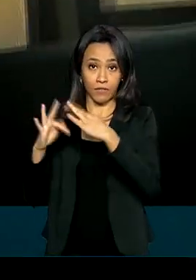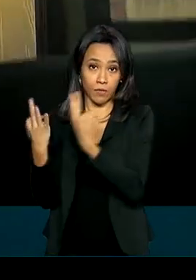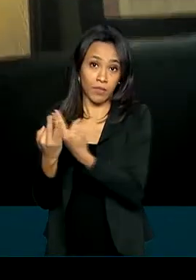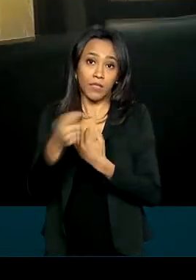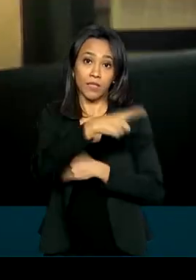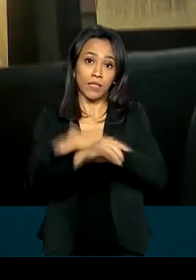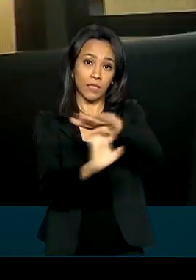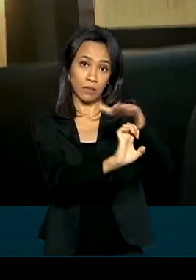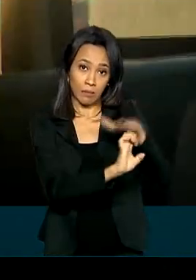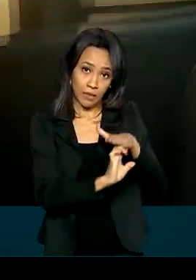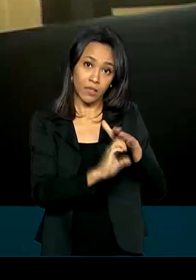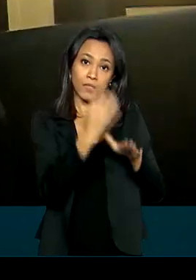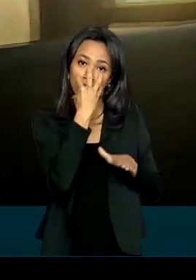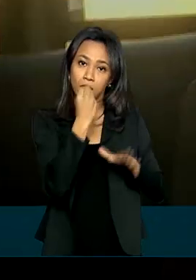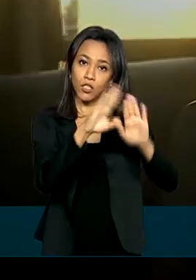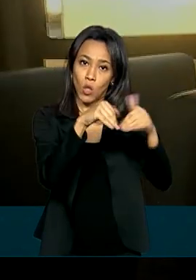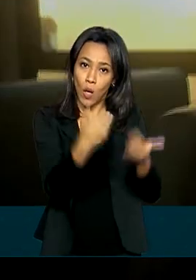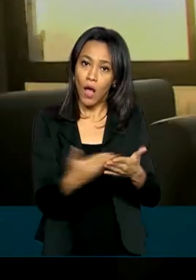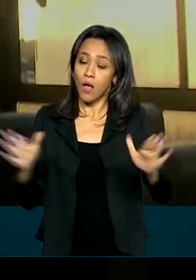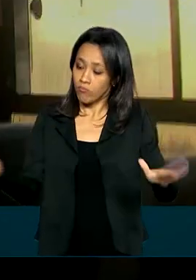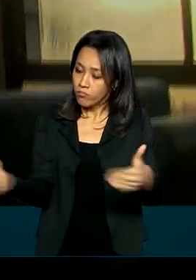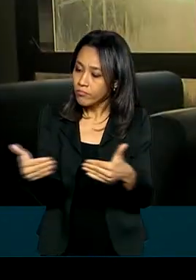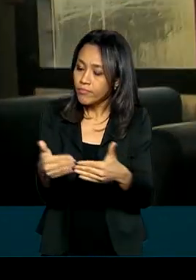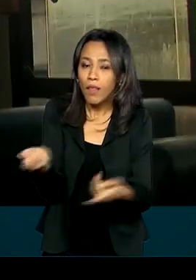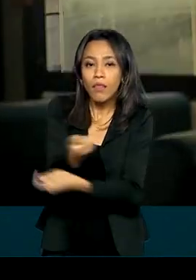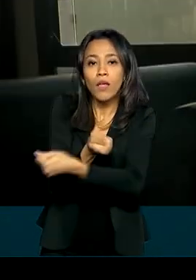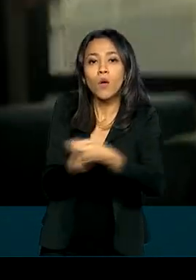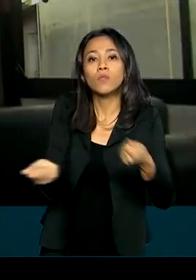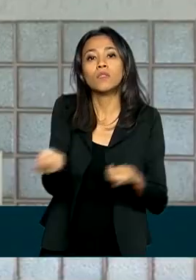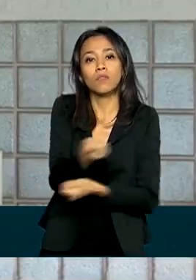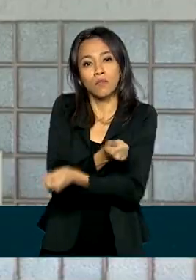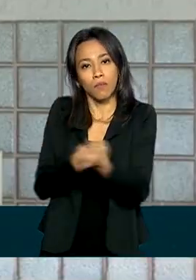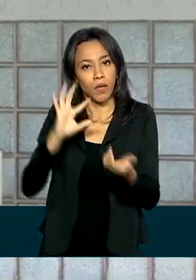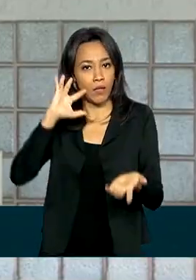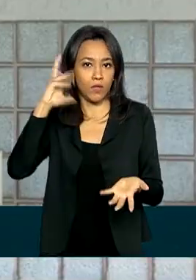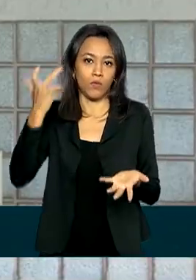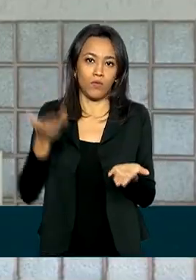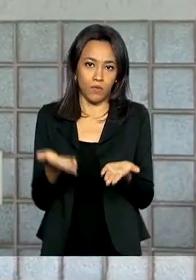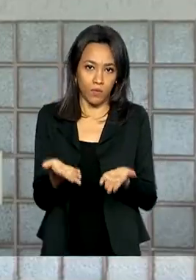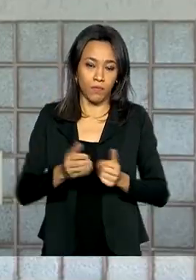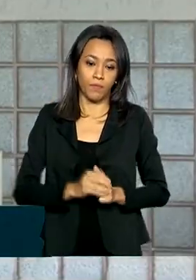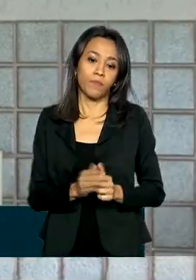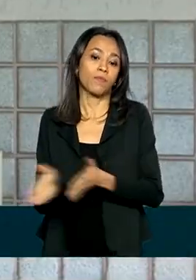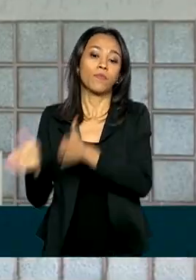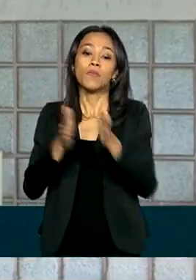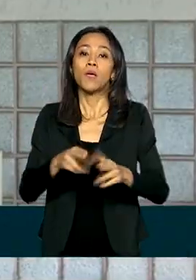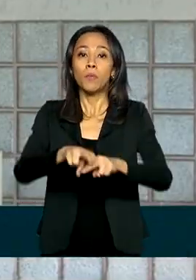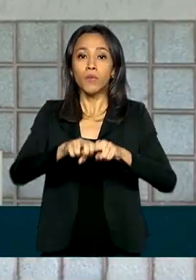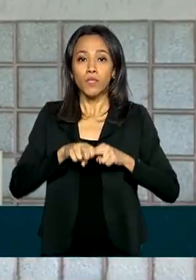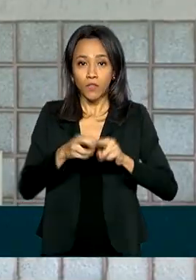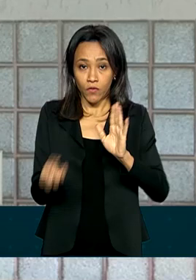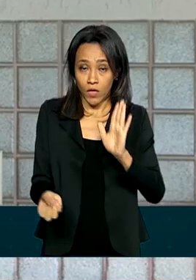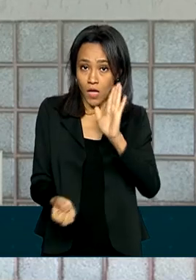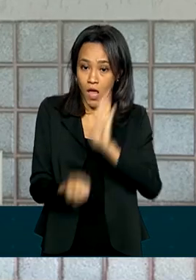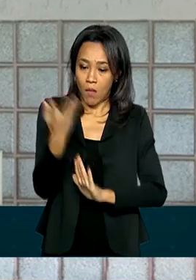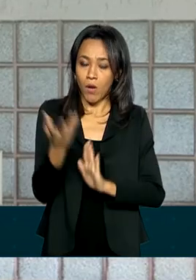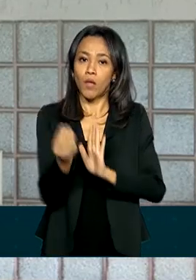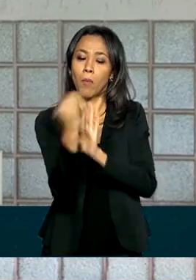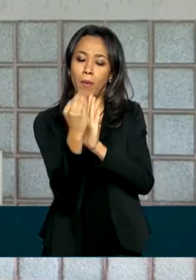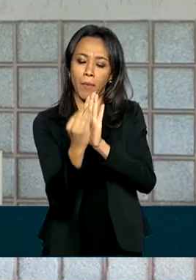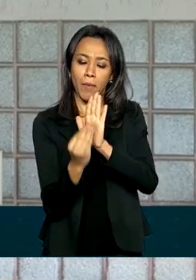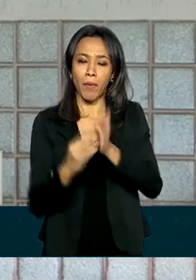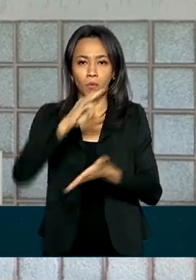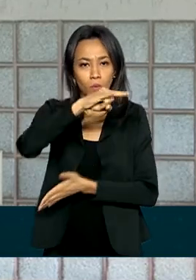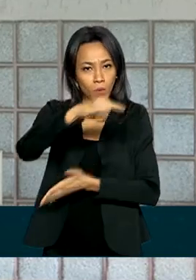fornecedores negociem soluções alternativas. Para isso, foi elaborado um documento com as recomendações.